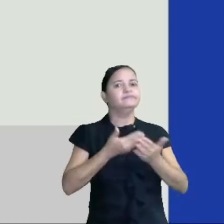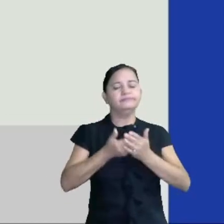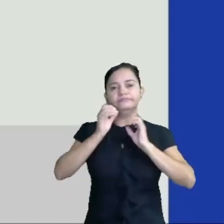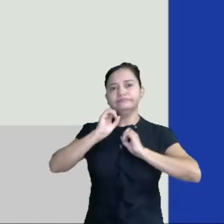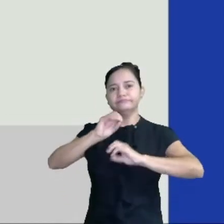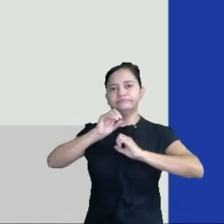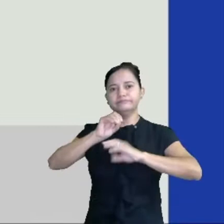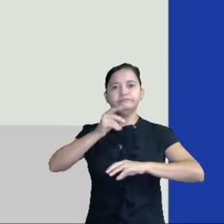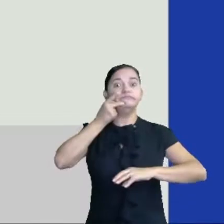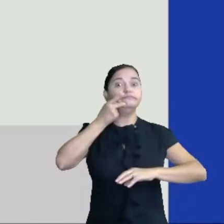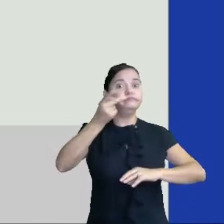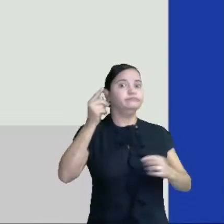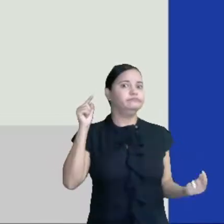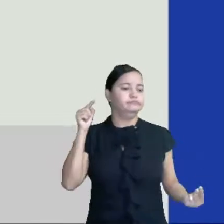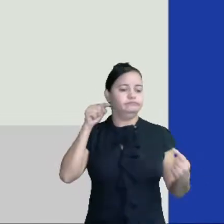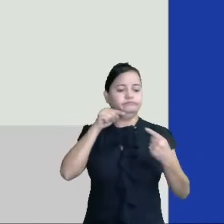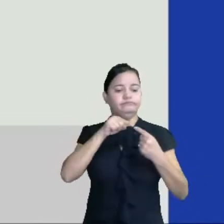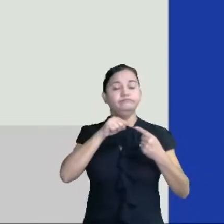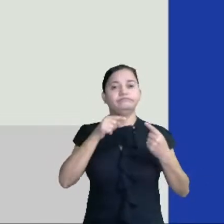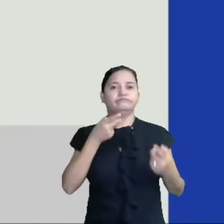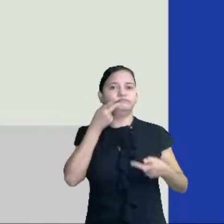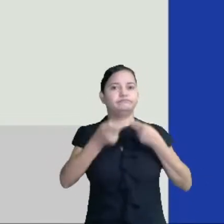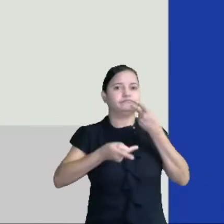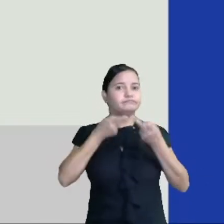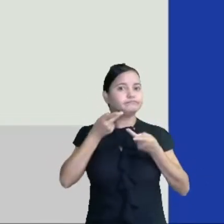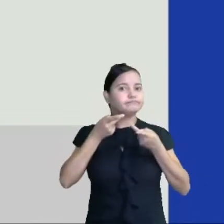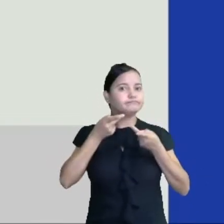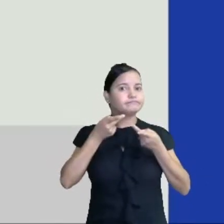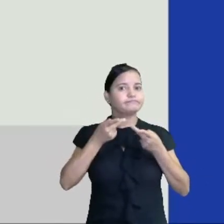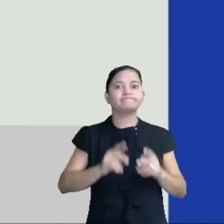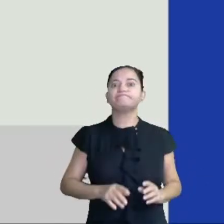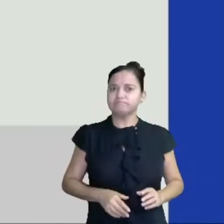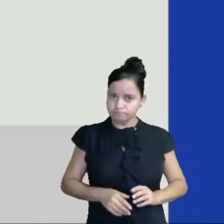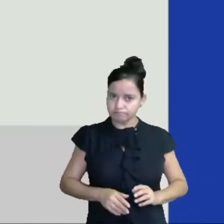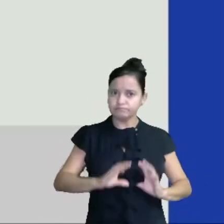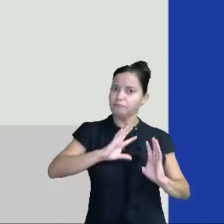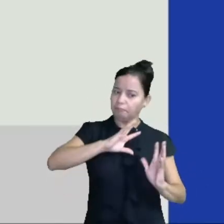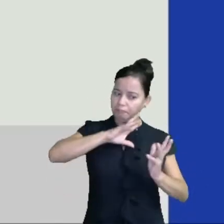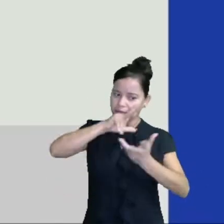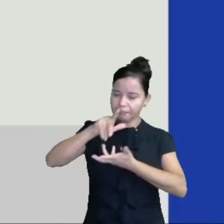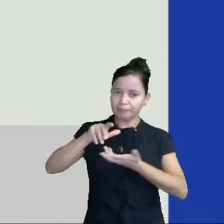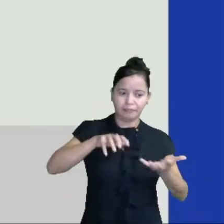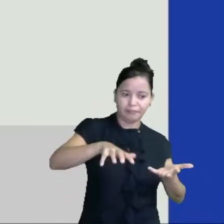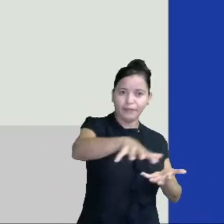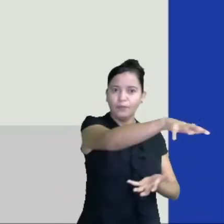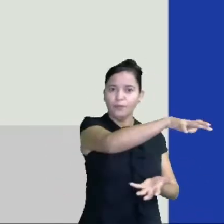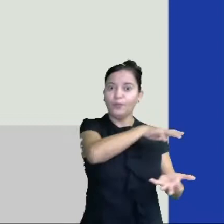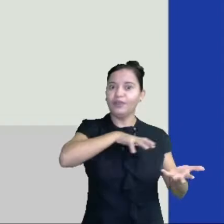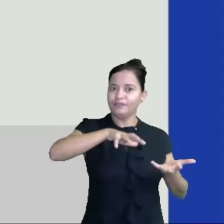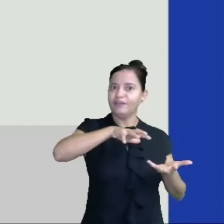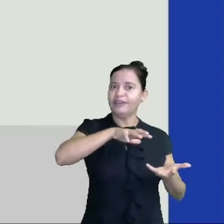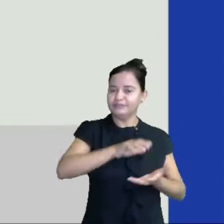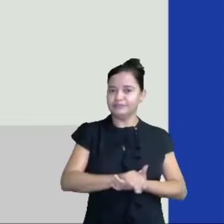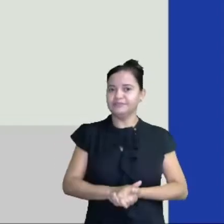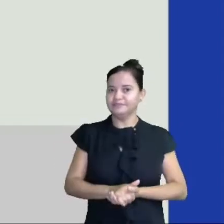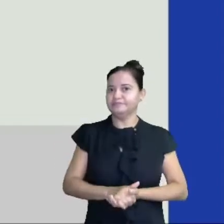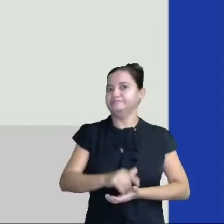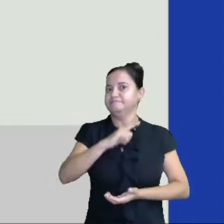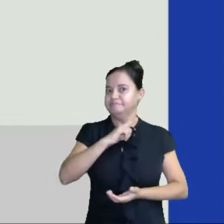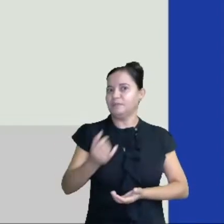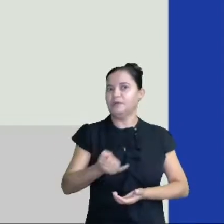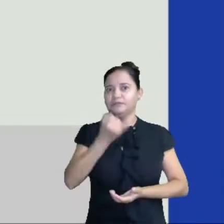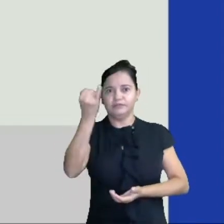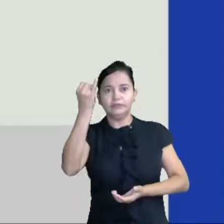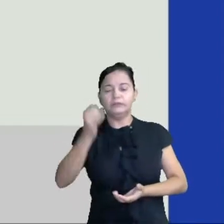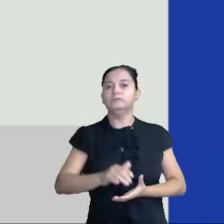tem por objetivo hoje construir com vocês? O nosso eixo temático é Terra e Universo. O objeto de conhecimento / conteúdo é